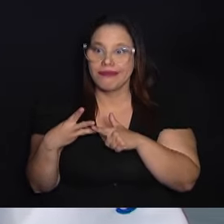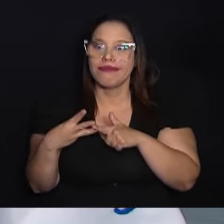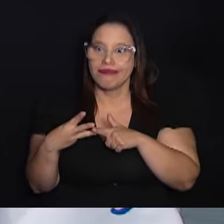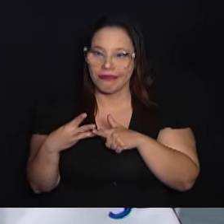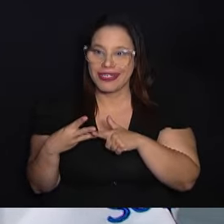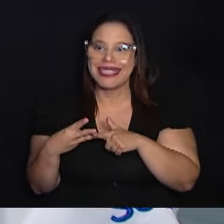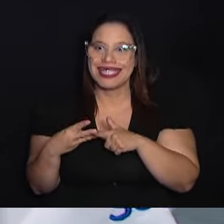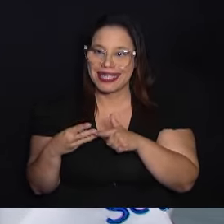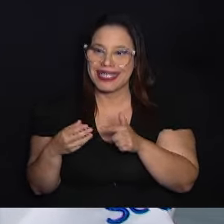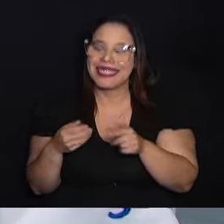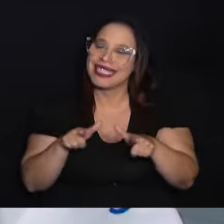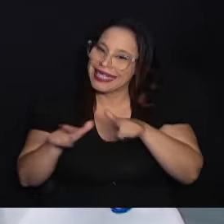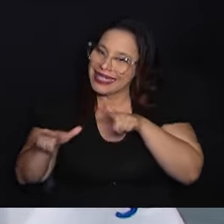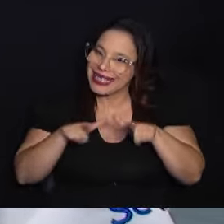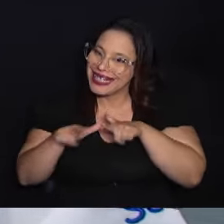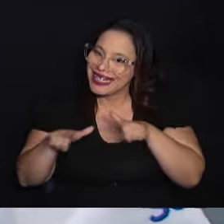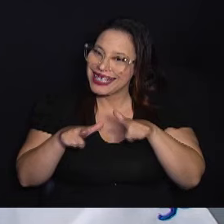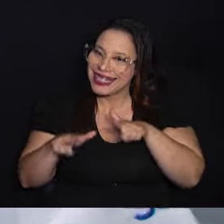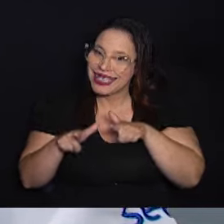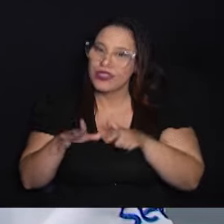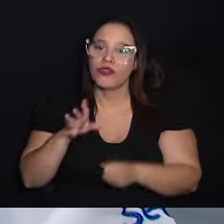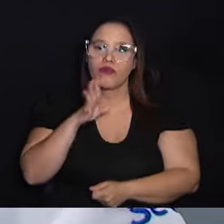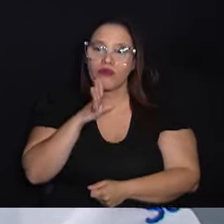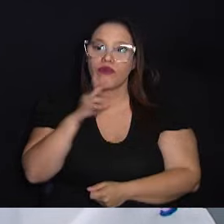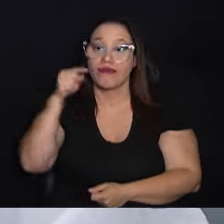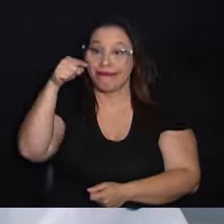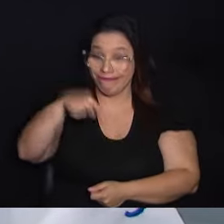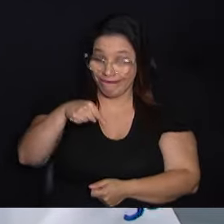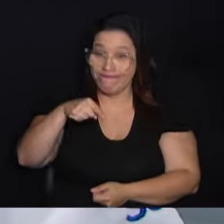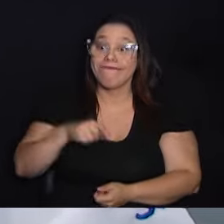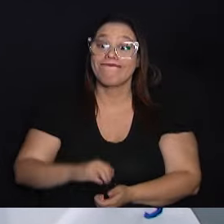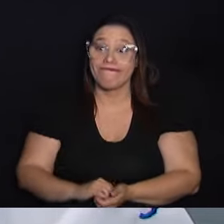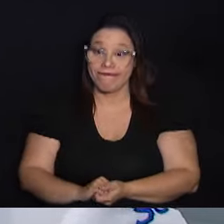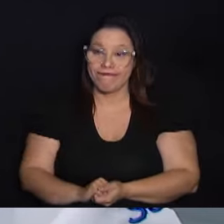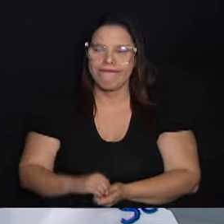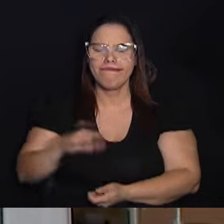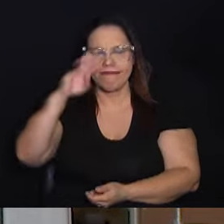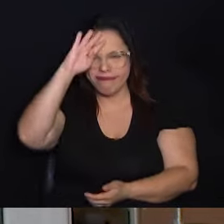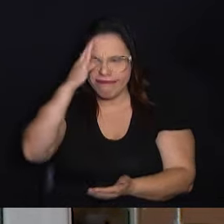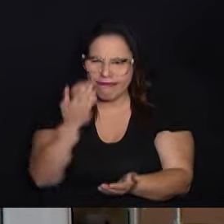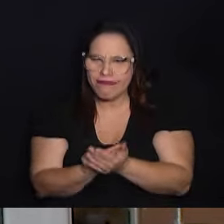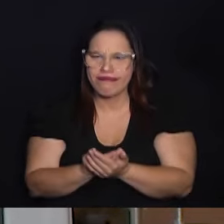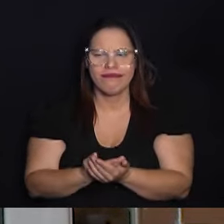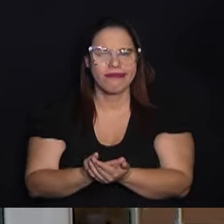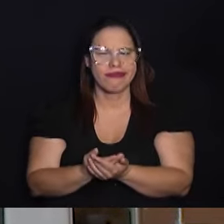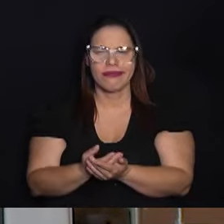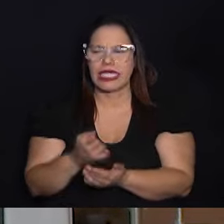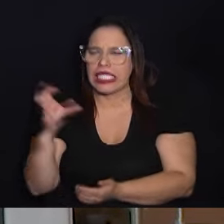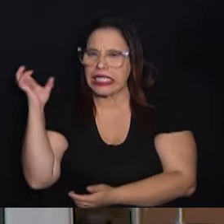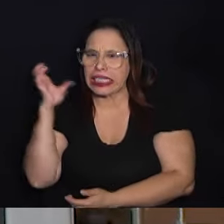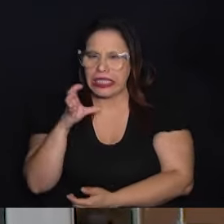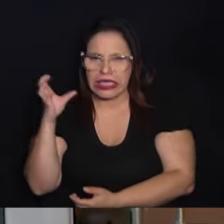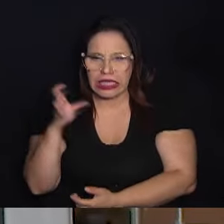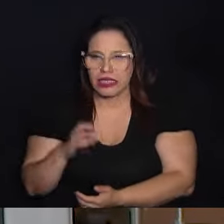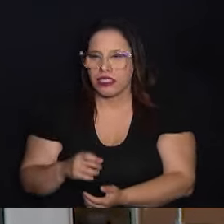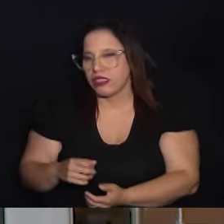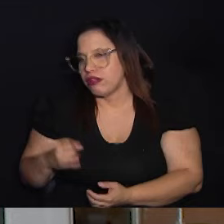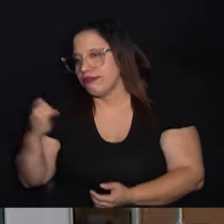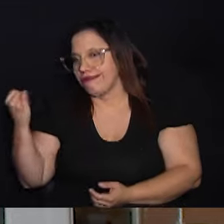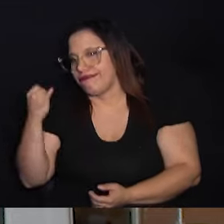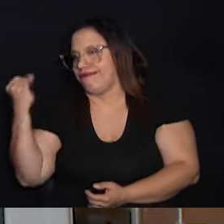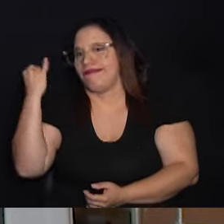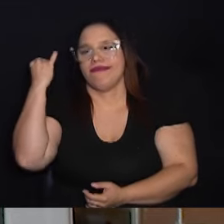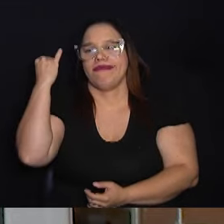fiquei no terceiro lugar na classificação geral. Então, hoje, eu consigo atuar na área devido ao conhecimento adquirido no curso. Eu acredito que isso